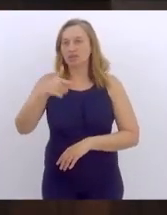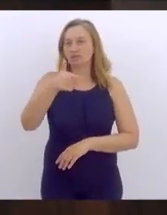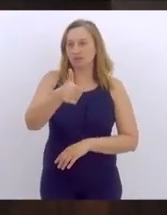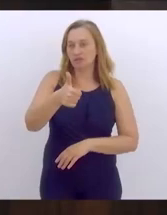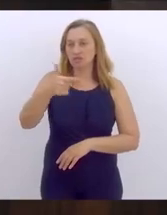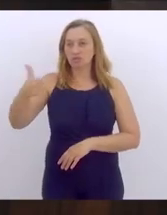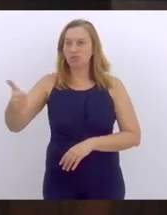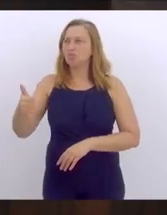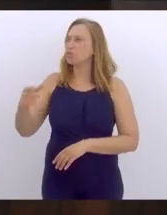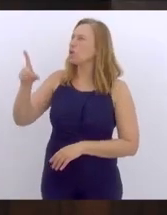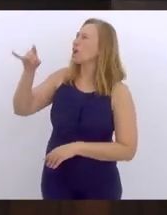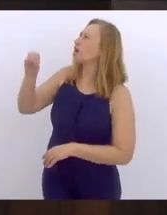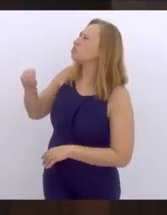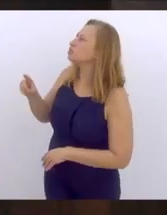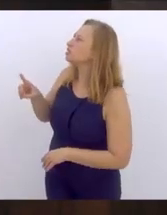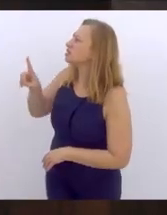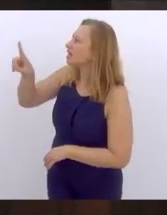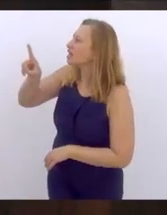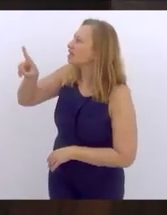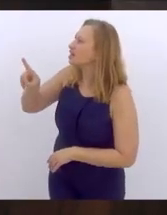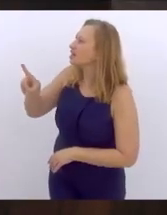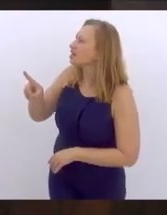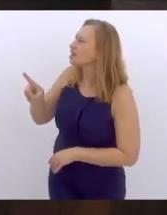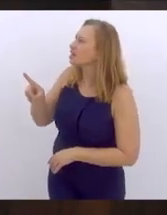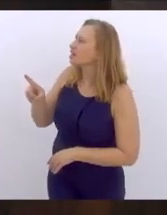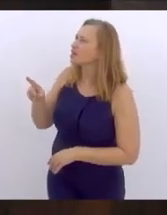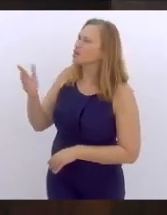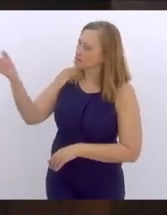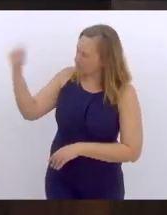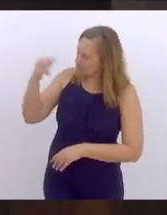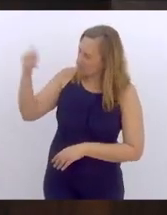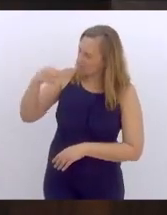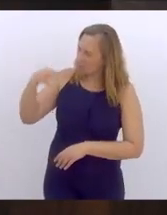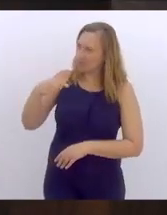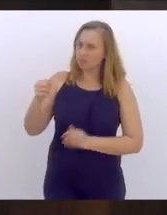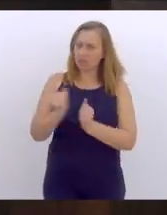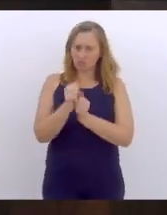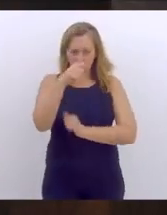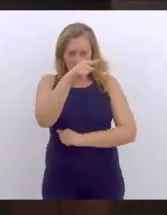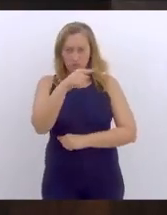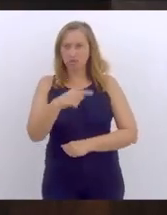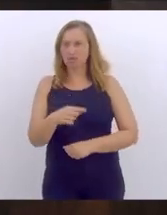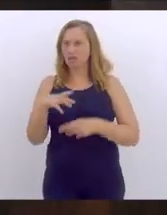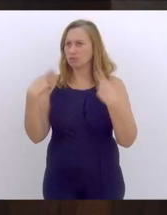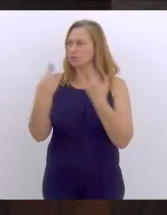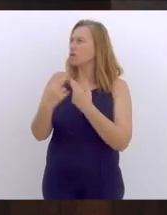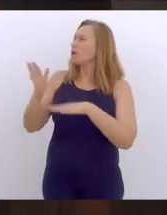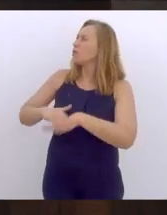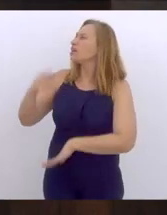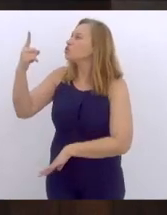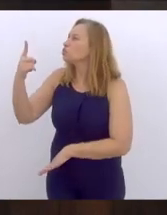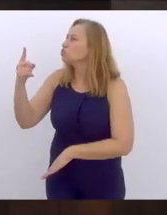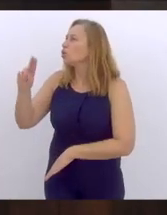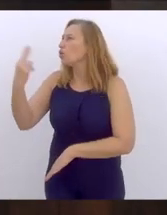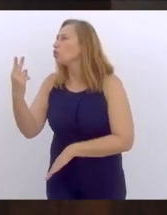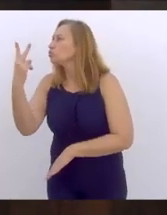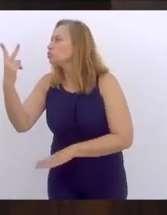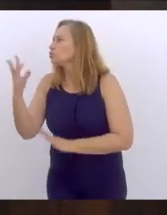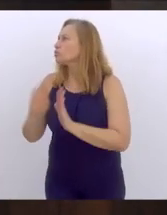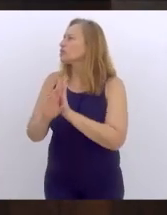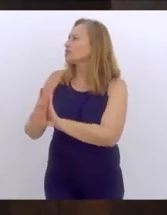O Claudinho está aí, da Natorg, não? Vem aqui, por favor, Claudio, para participar lá. Quer trazer mais um ou dois representantes,